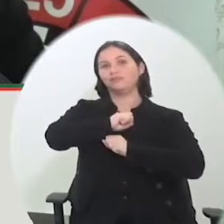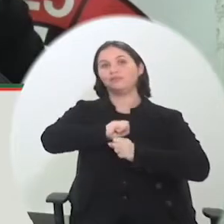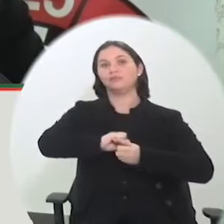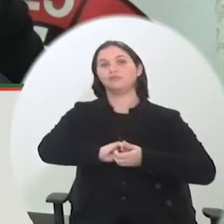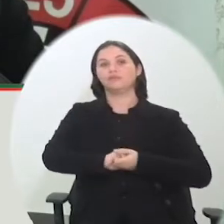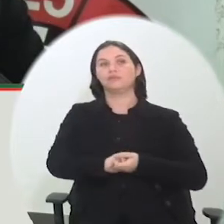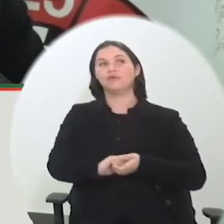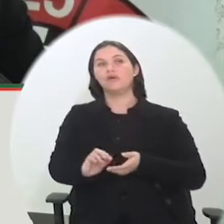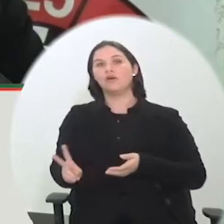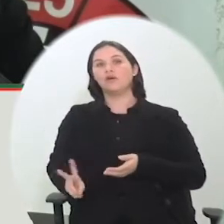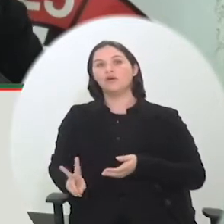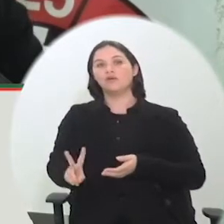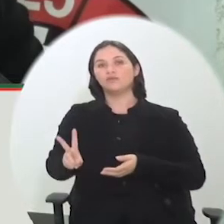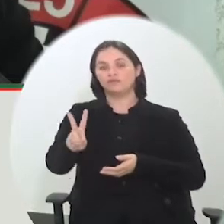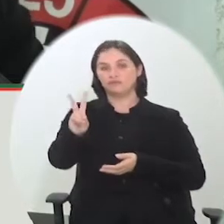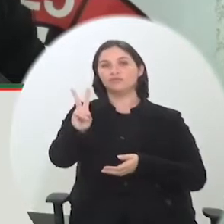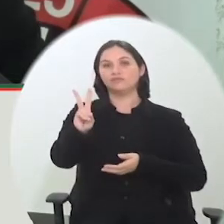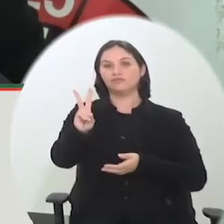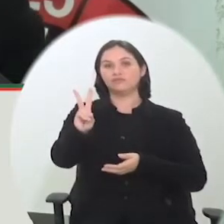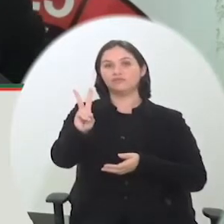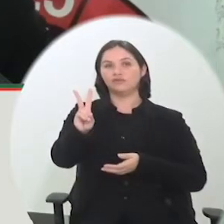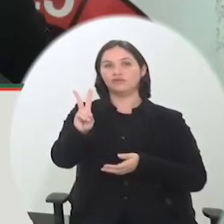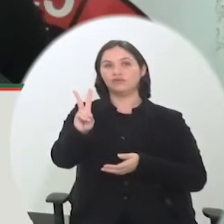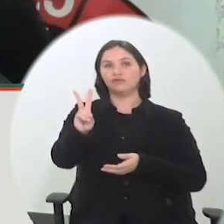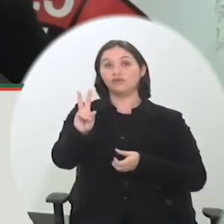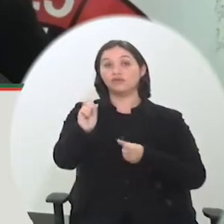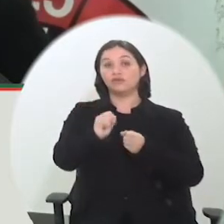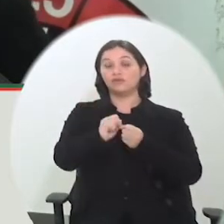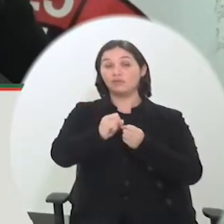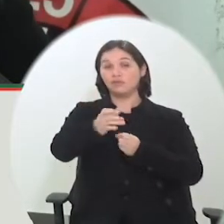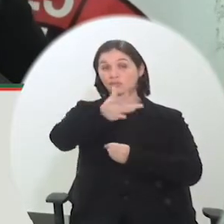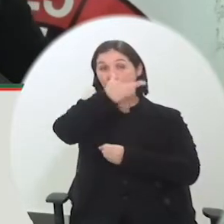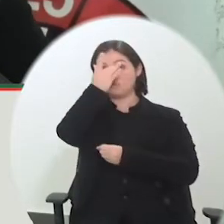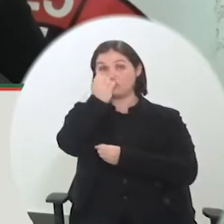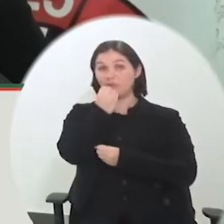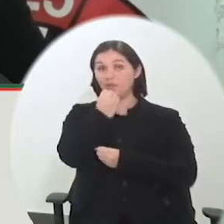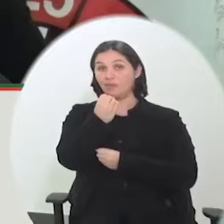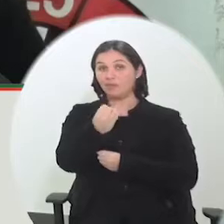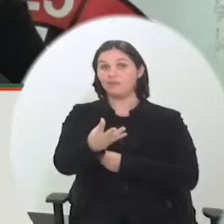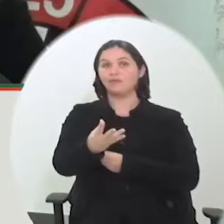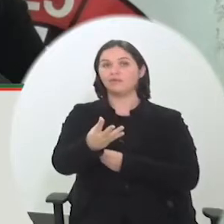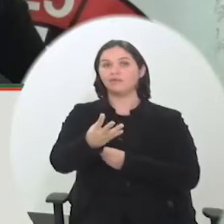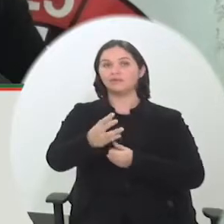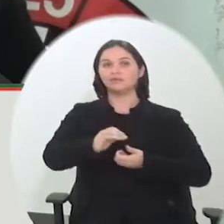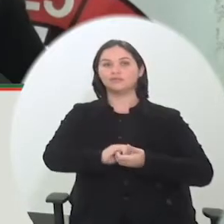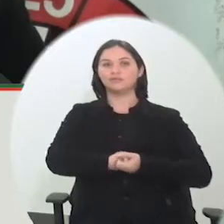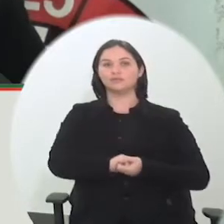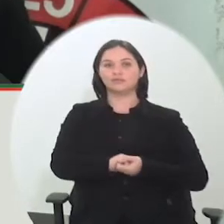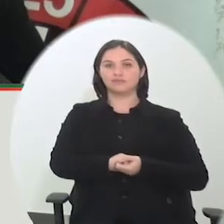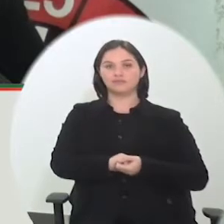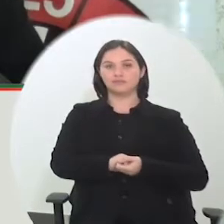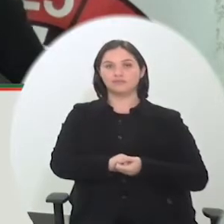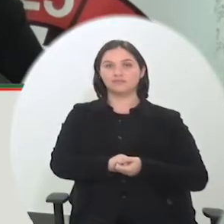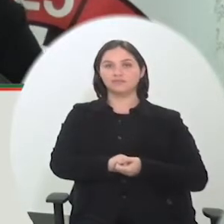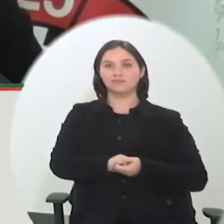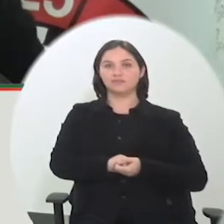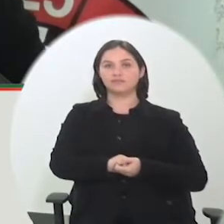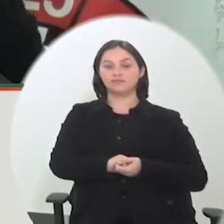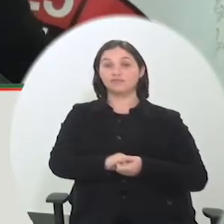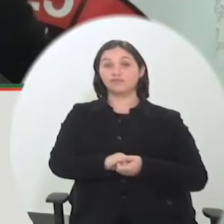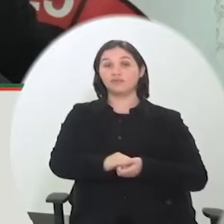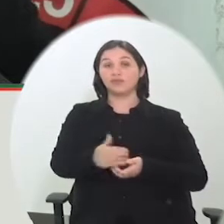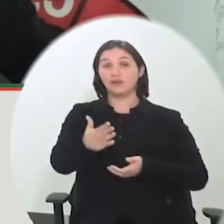Os valores de ser uma pessoa boa, uma pessoa coerente. E aqui que a gente aprendeu bastante isso. A gente aprende na família, mas aqui foi uma escola. Então, por